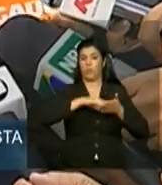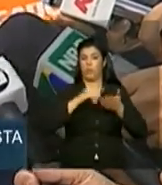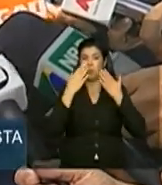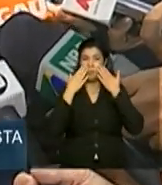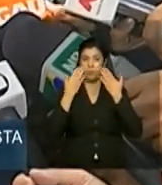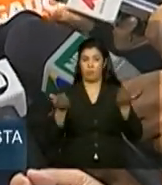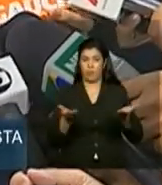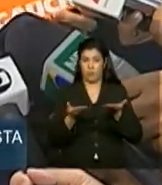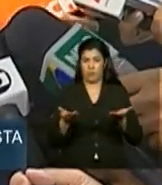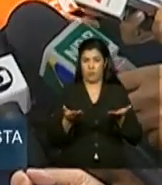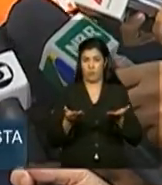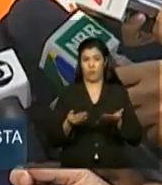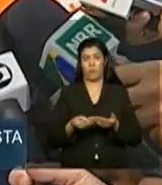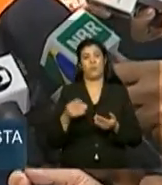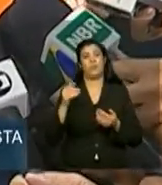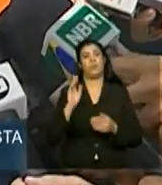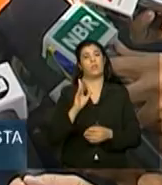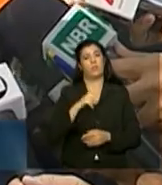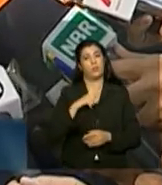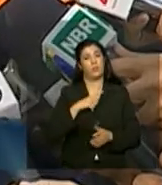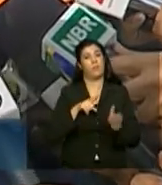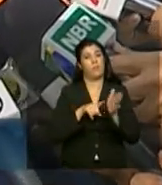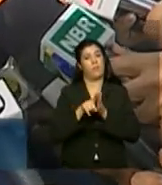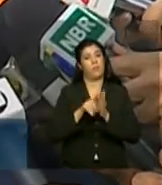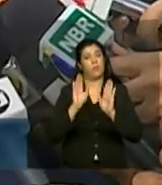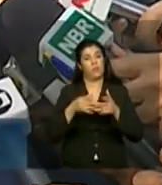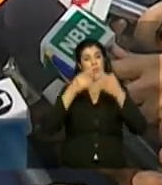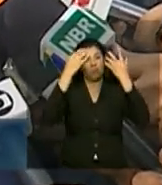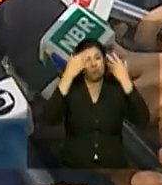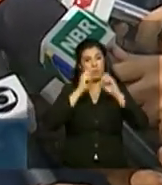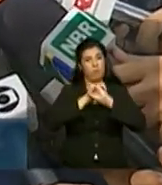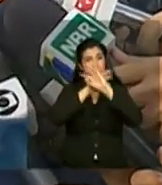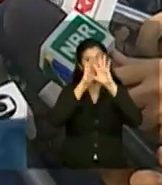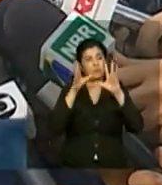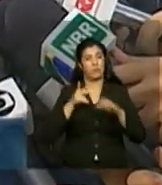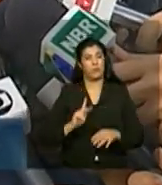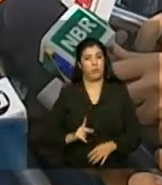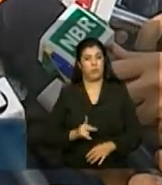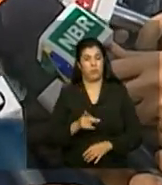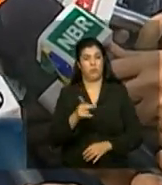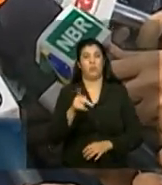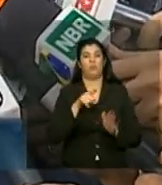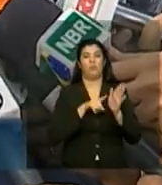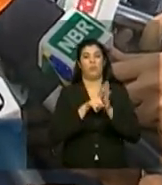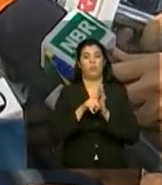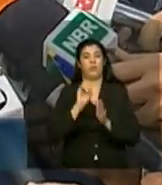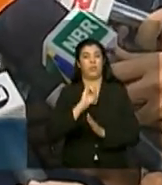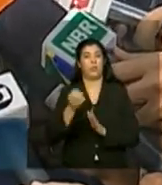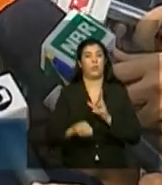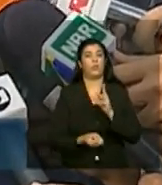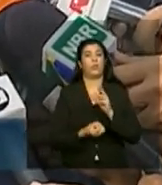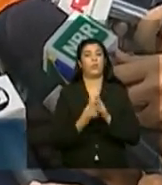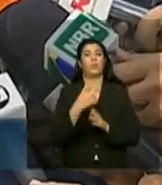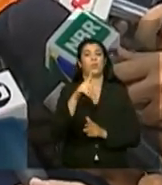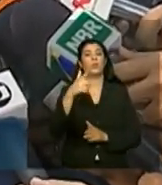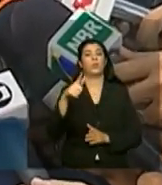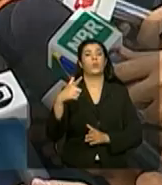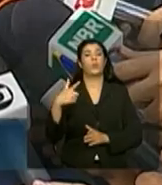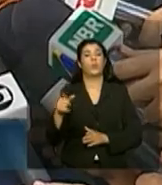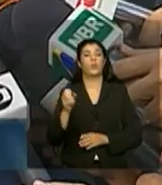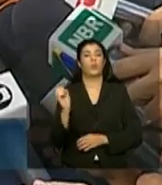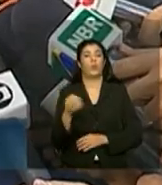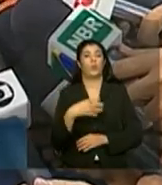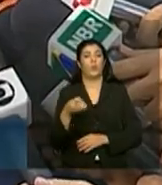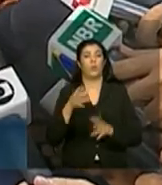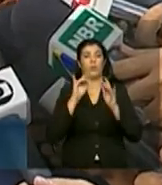hoje, inclusive os peritos deixaram muito claro que, dada a continuidade da investigação, se aparecer algum outro indício, alguma